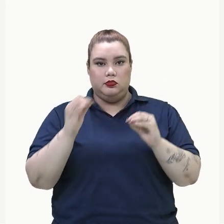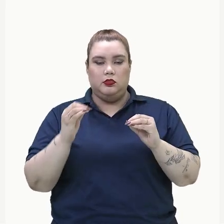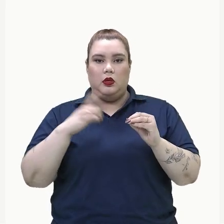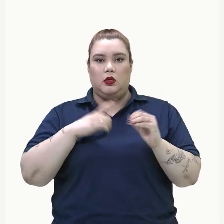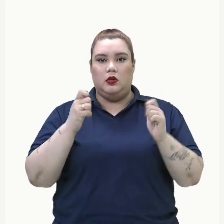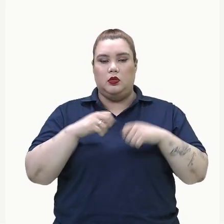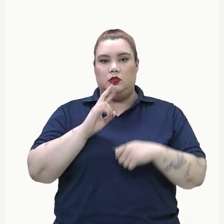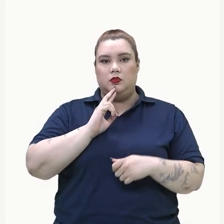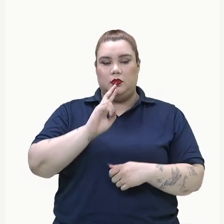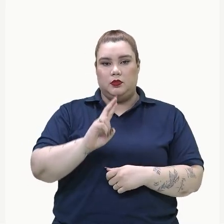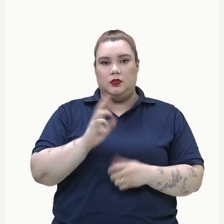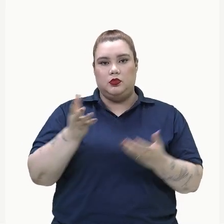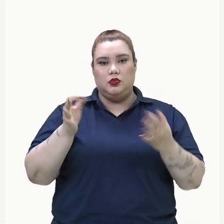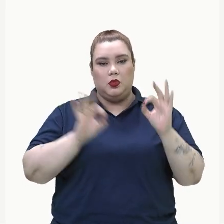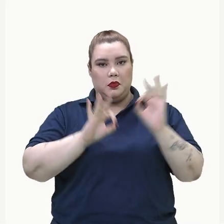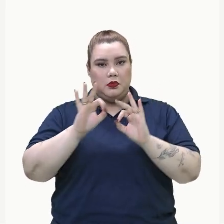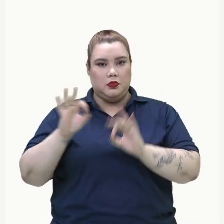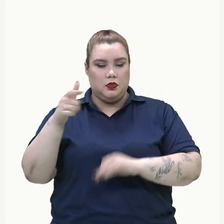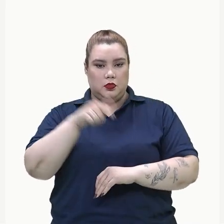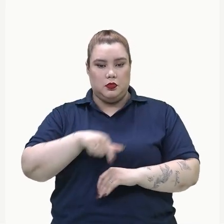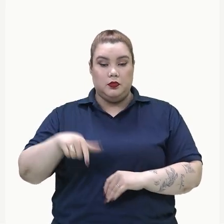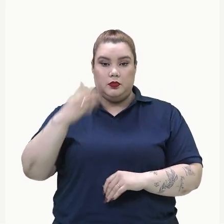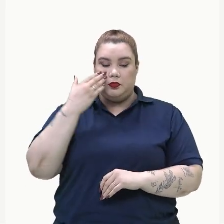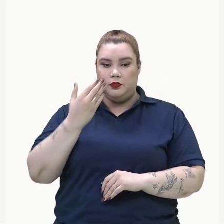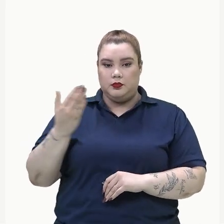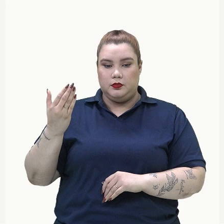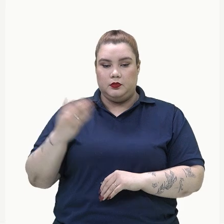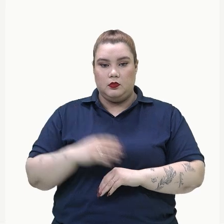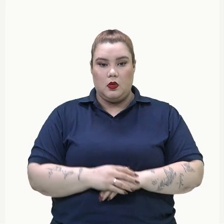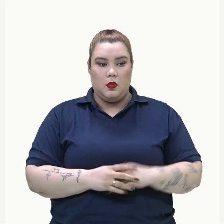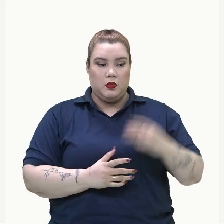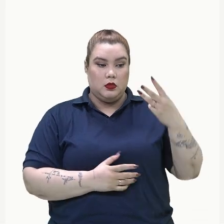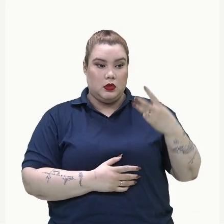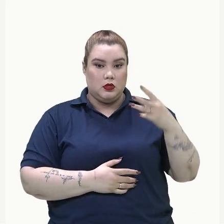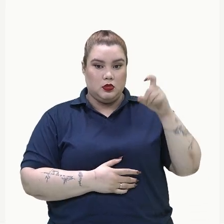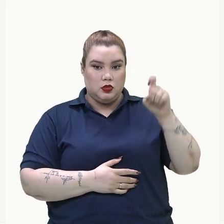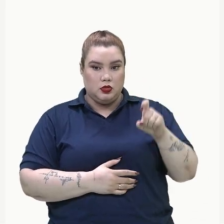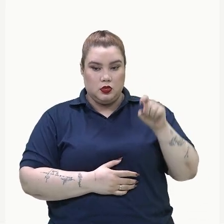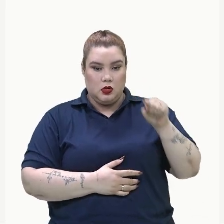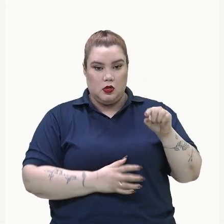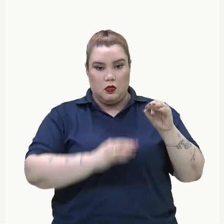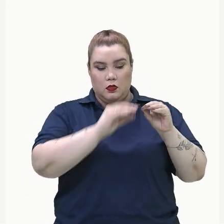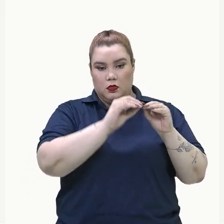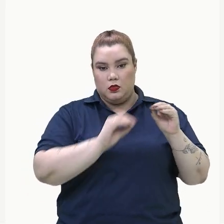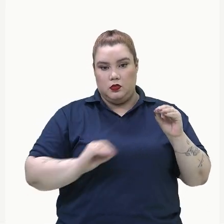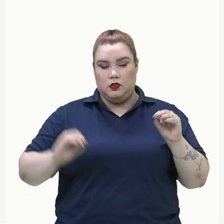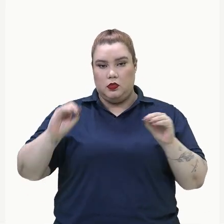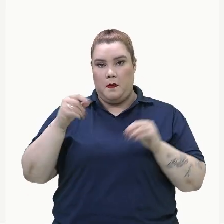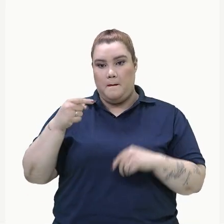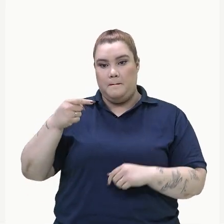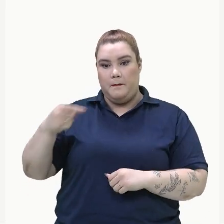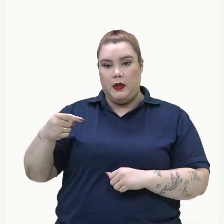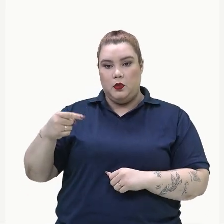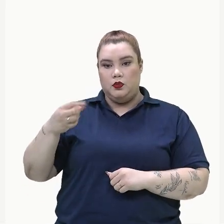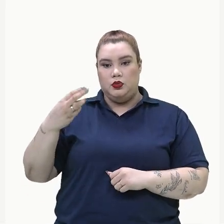equação geral. Então vamos escrever isso, ó. Passando 3x para o primeiro membro, menos